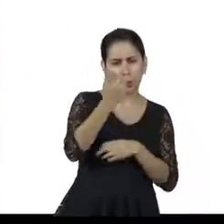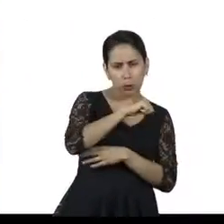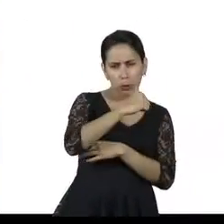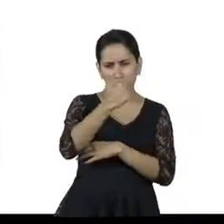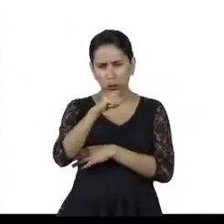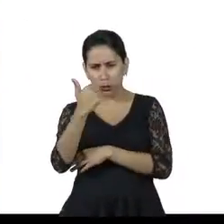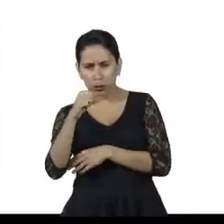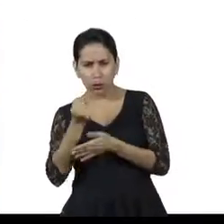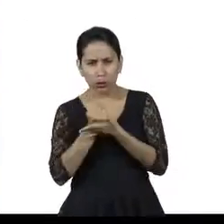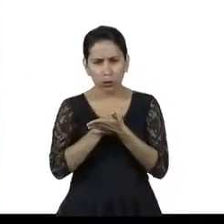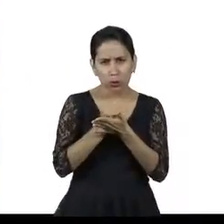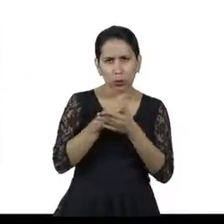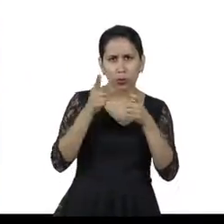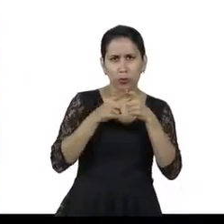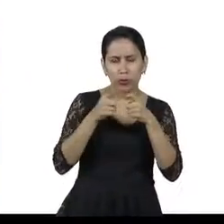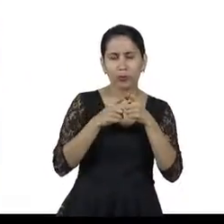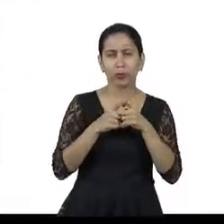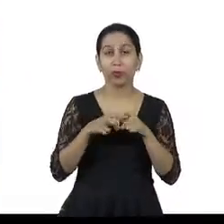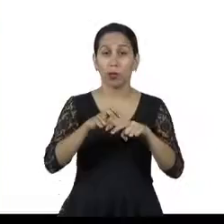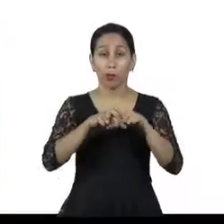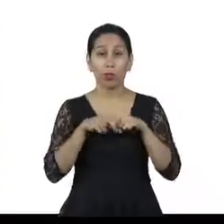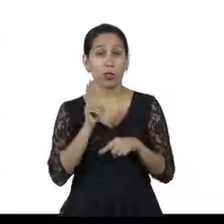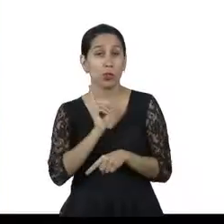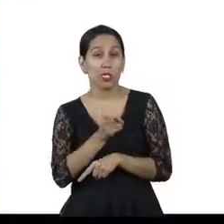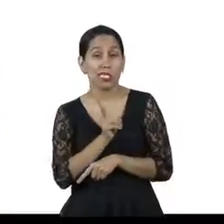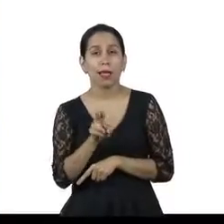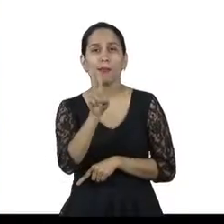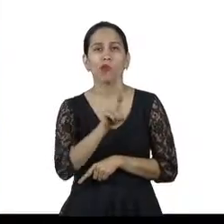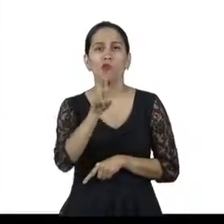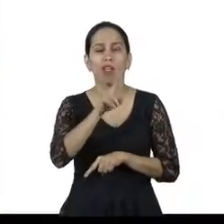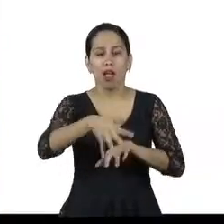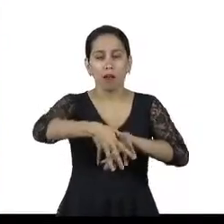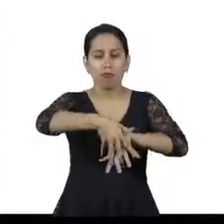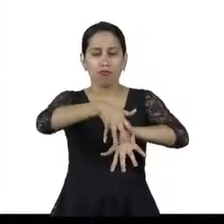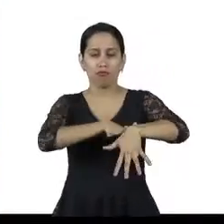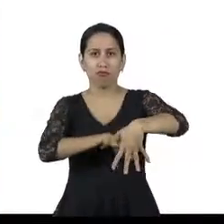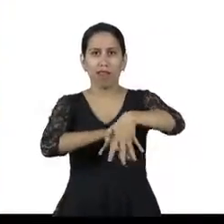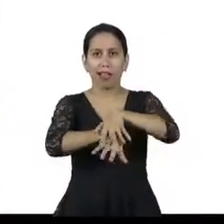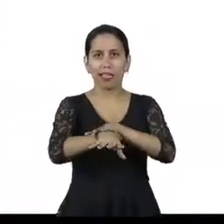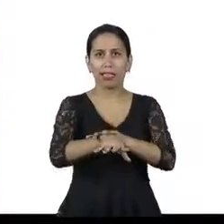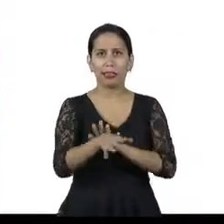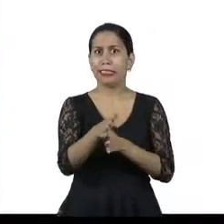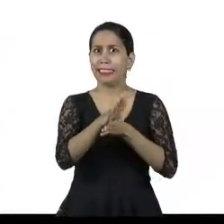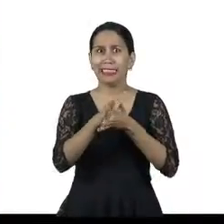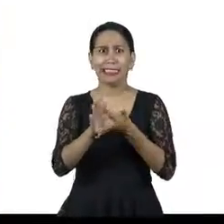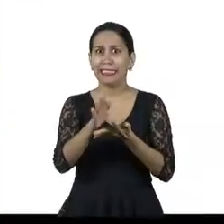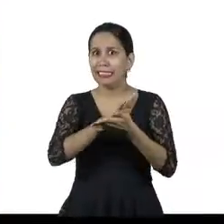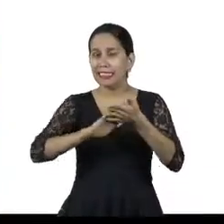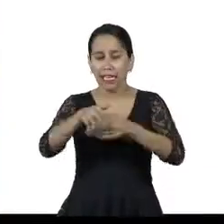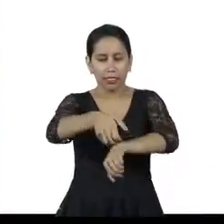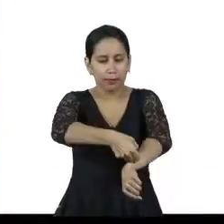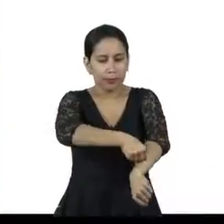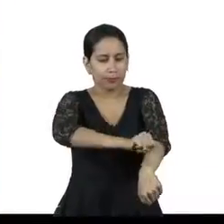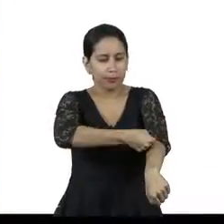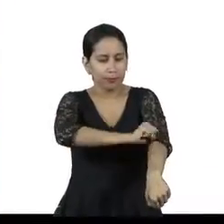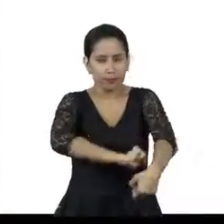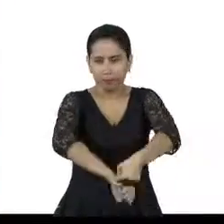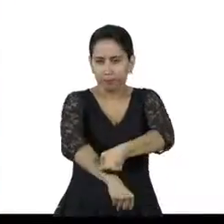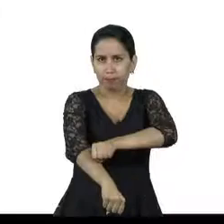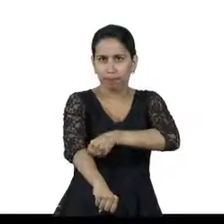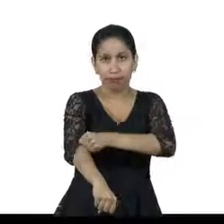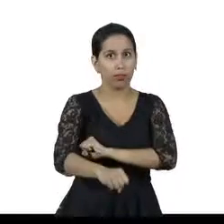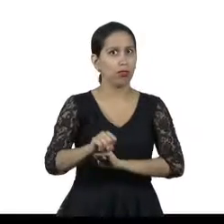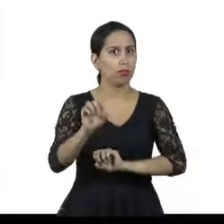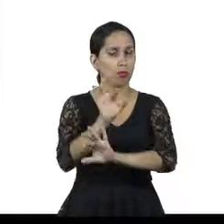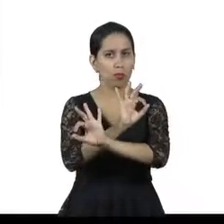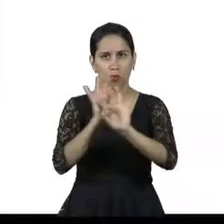direto com resíduos. Por isso, sempre use luvas e nada de manga dos uniformes dobradas. Letreiro, pendura de aves. As